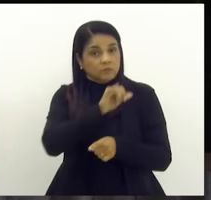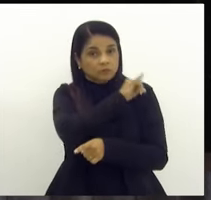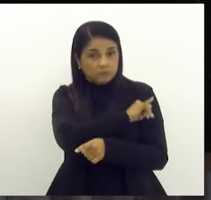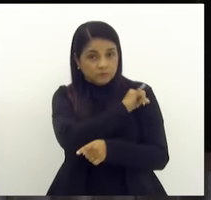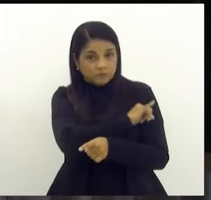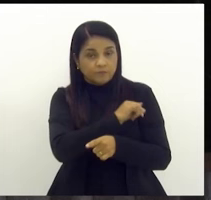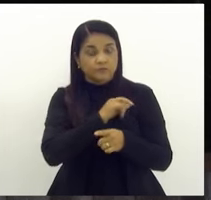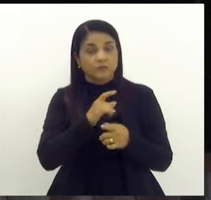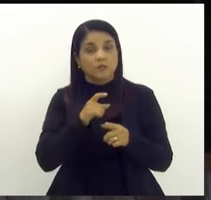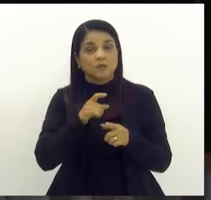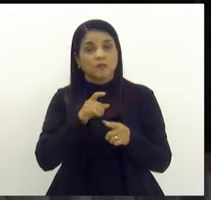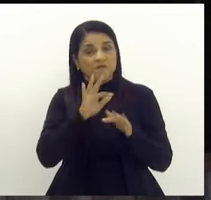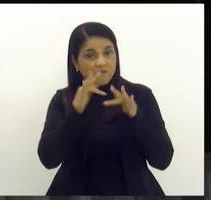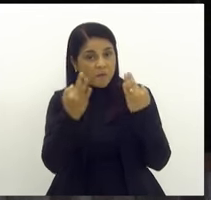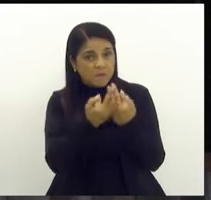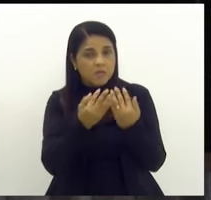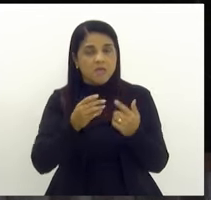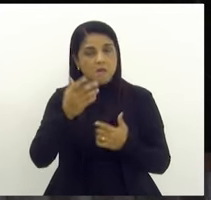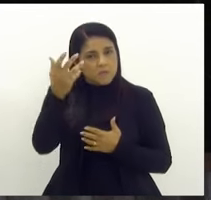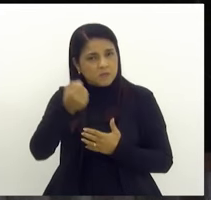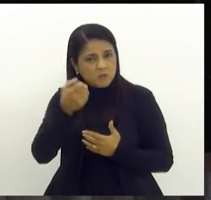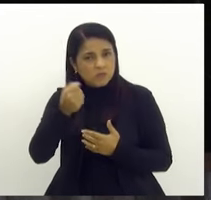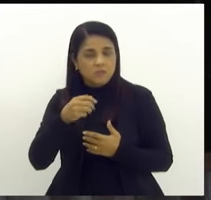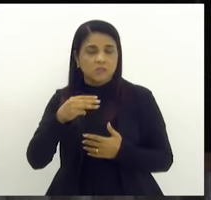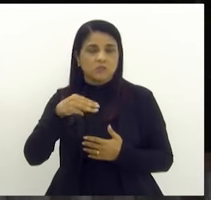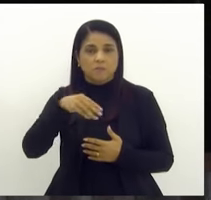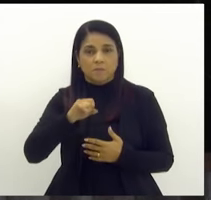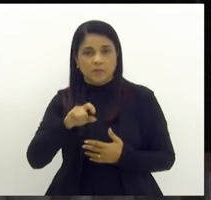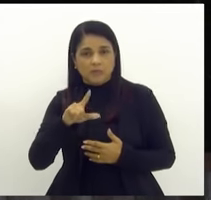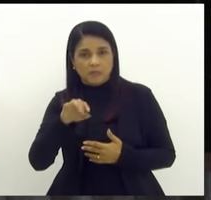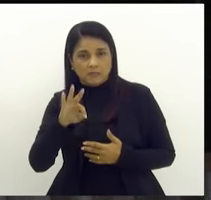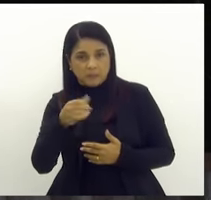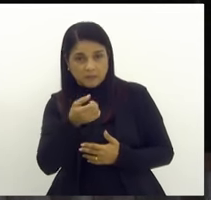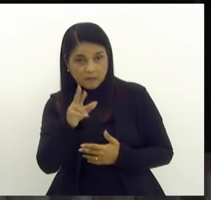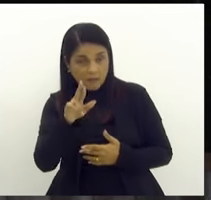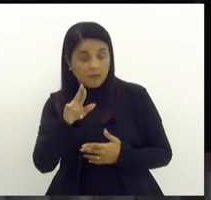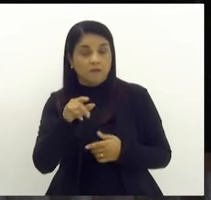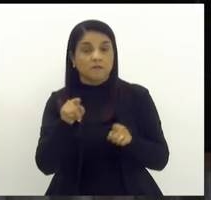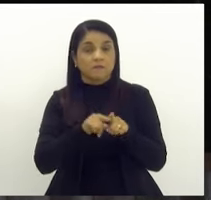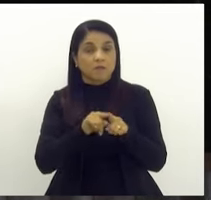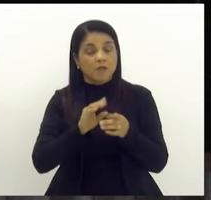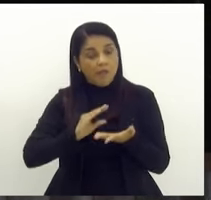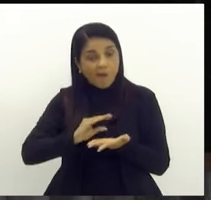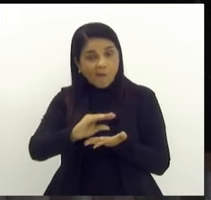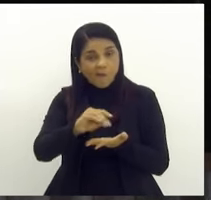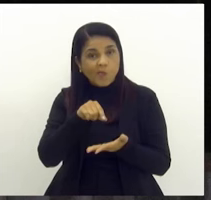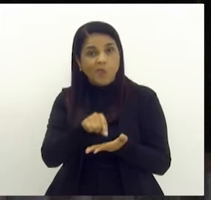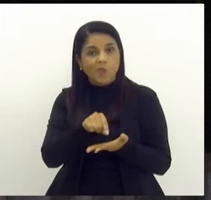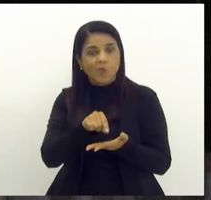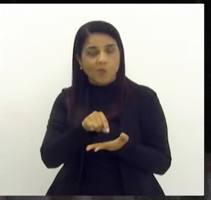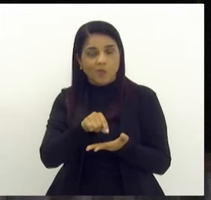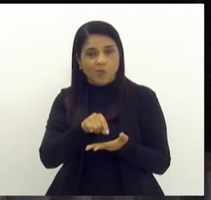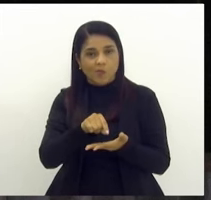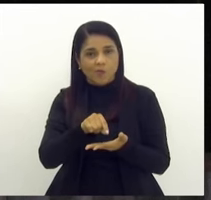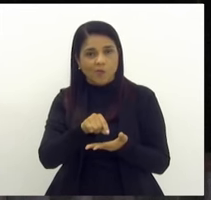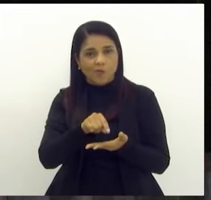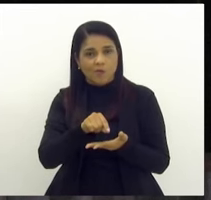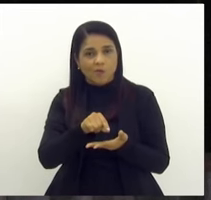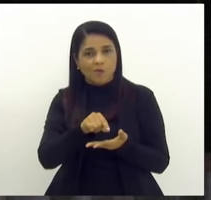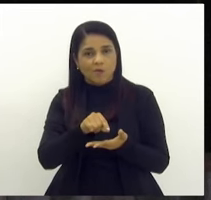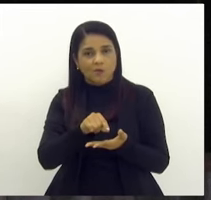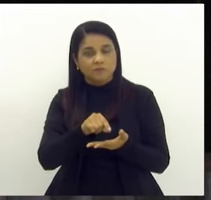dependentes assim como os pensionistas militares e seus dependentes será prestada com recurso preveniente de da